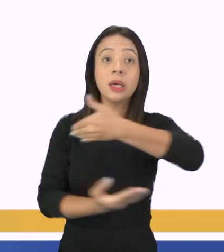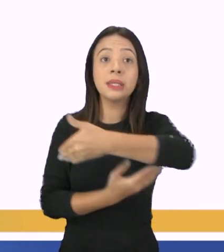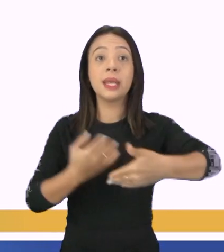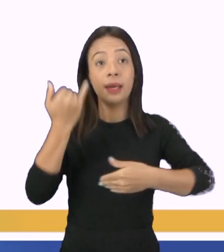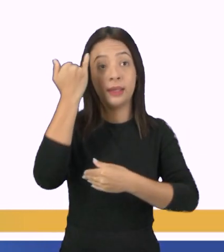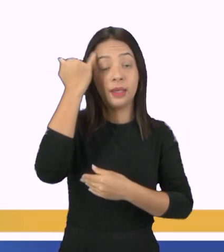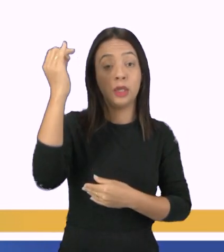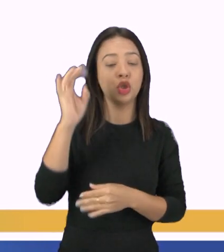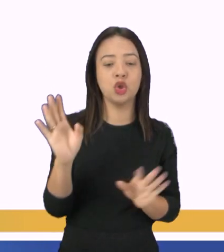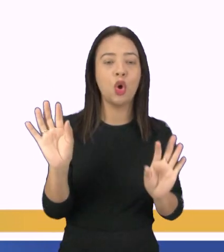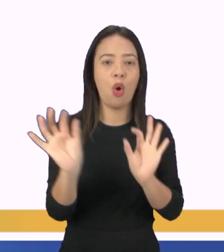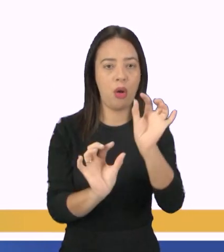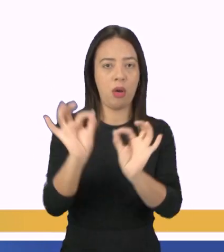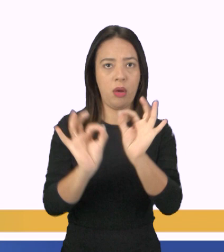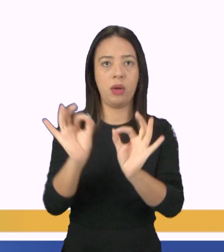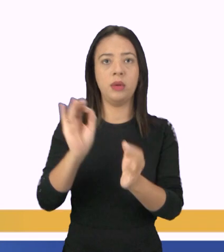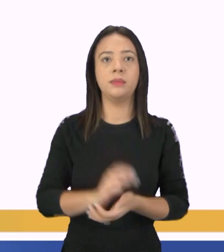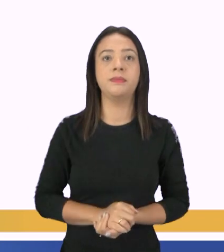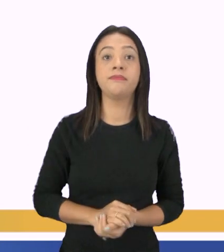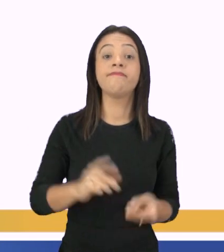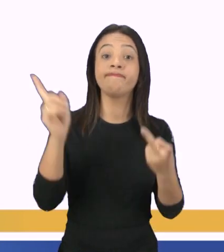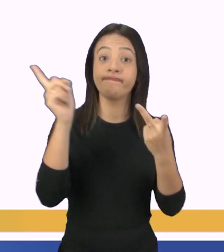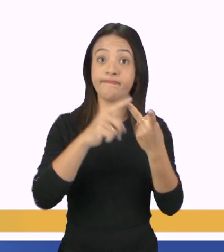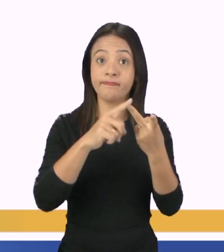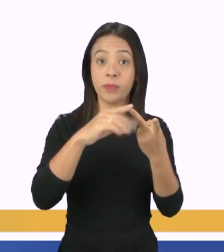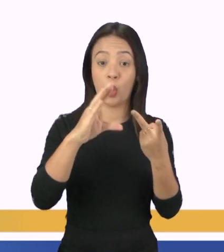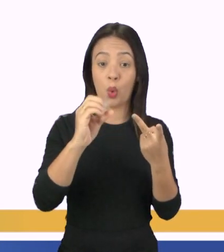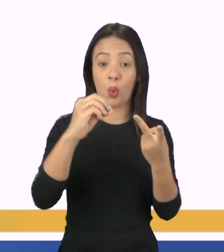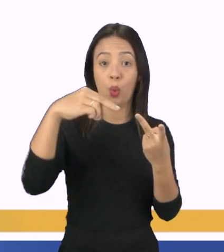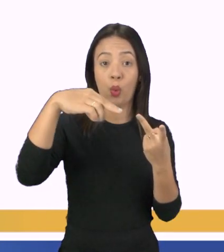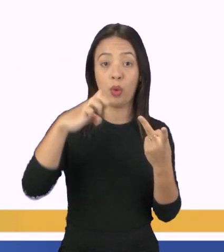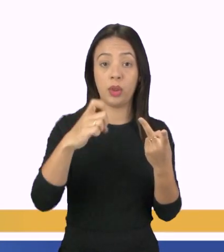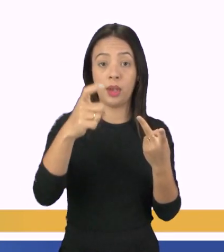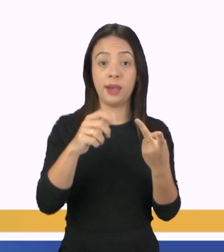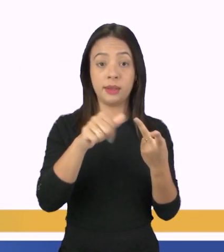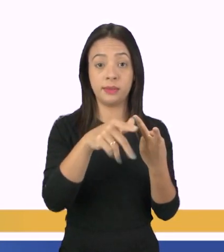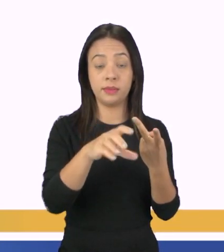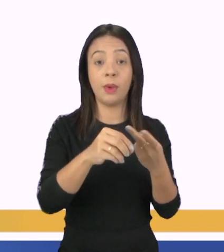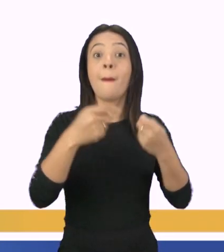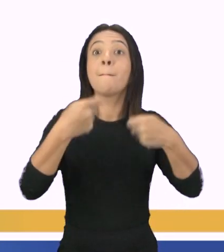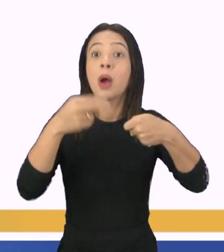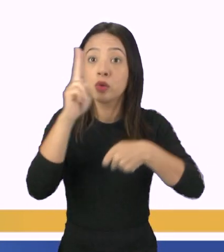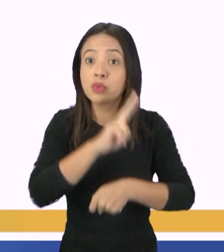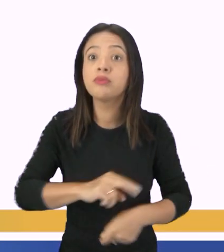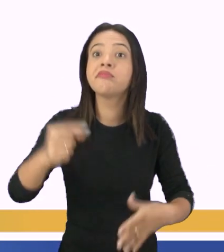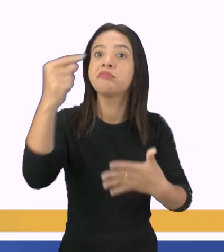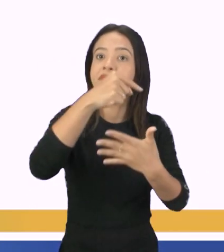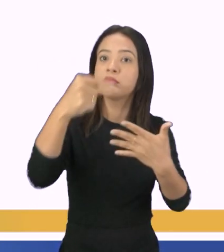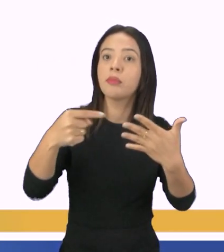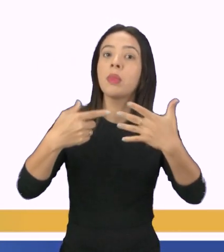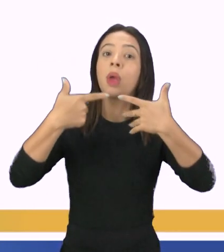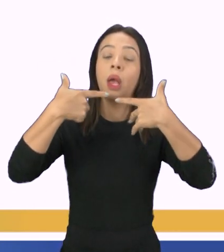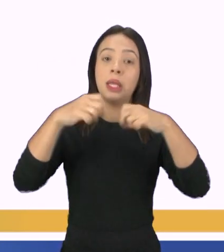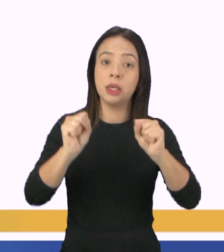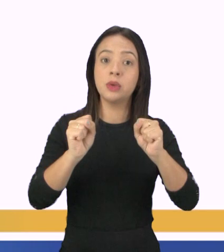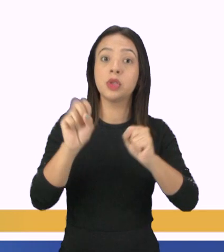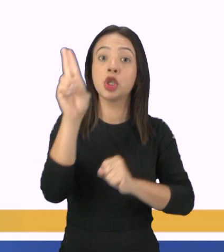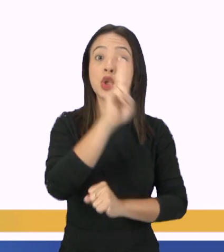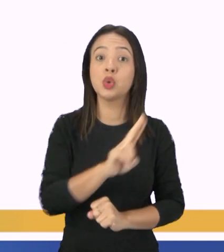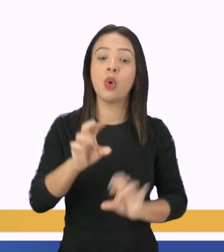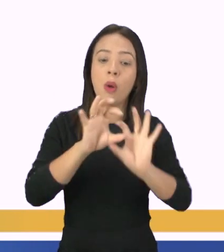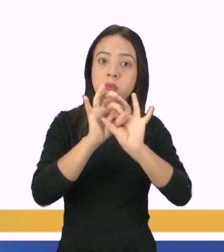lado. O encadeamento de ideias por conexão precisa de elementos linguísticos que funcionem como